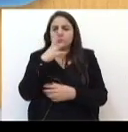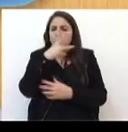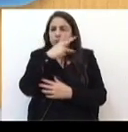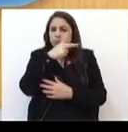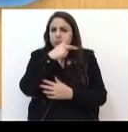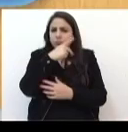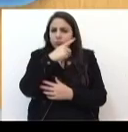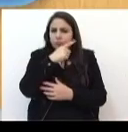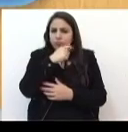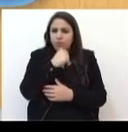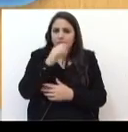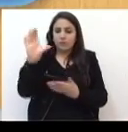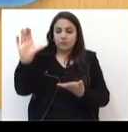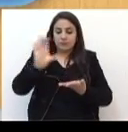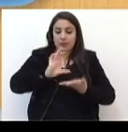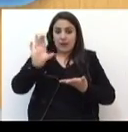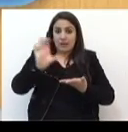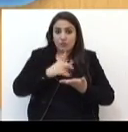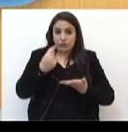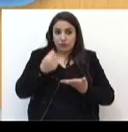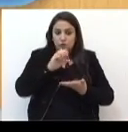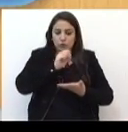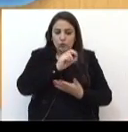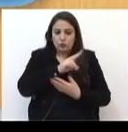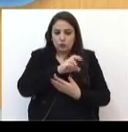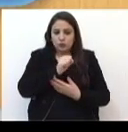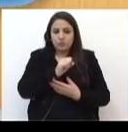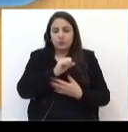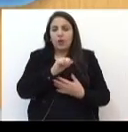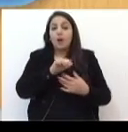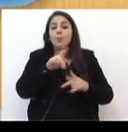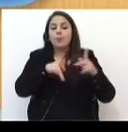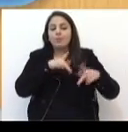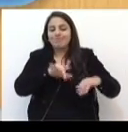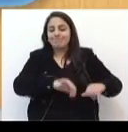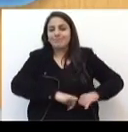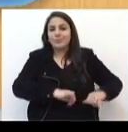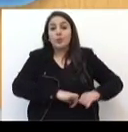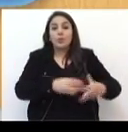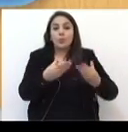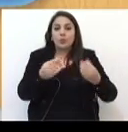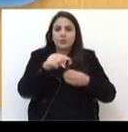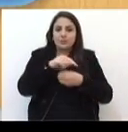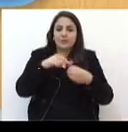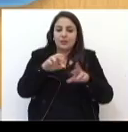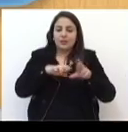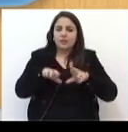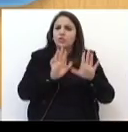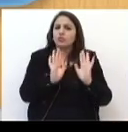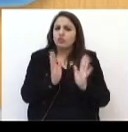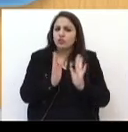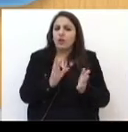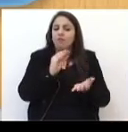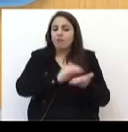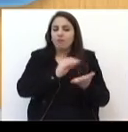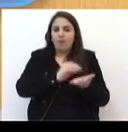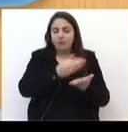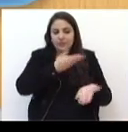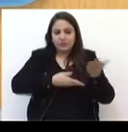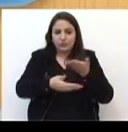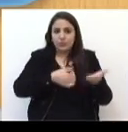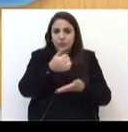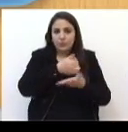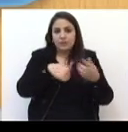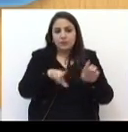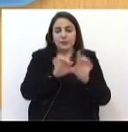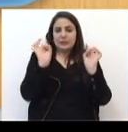para repassar recursos do SUS e quem sofre é a população. Em muitas cidades da região já faltam atendimentos